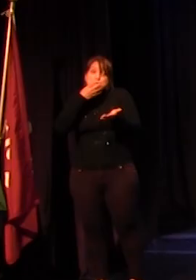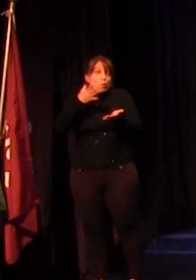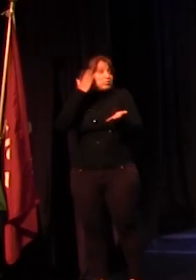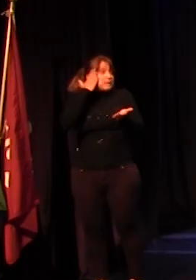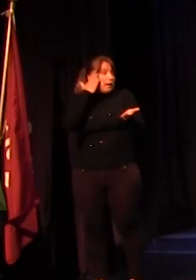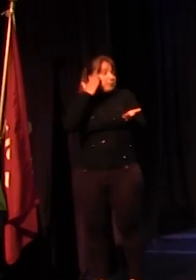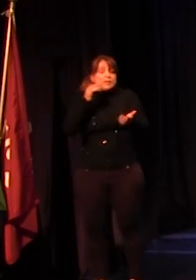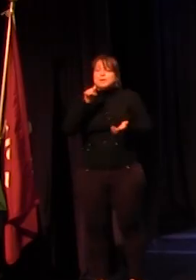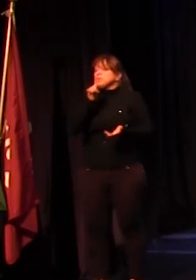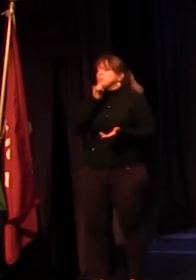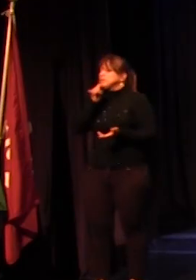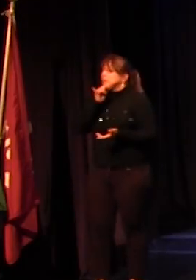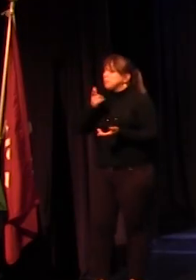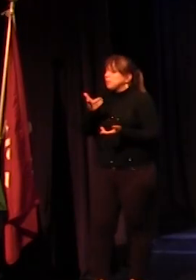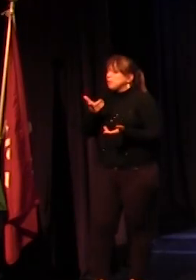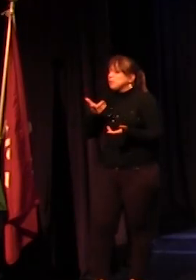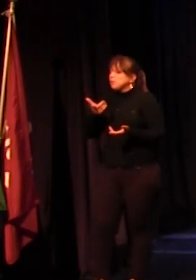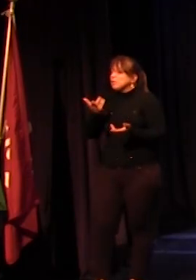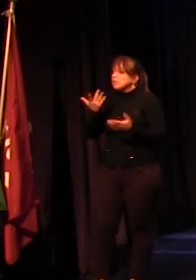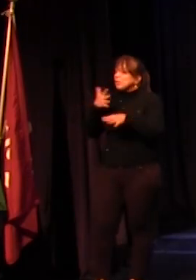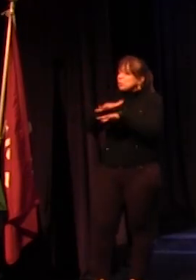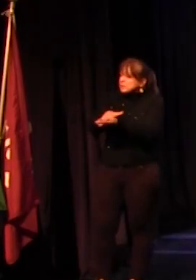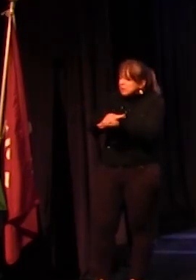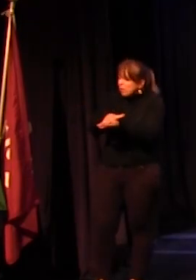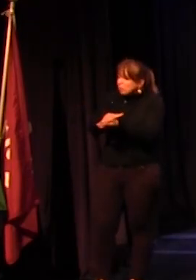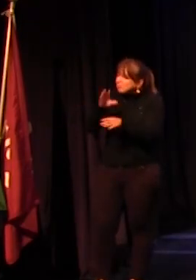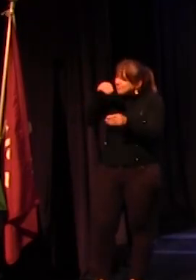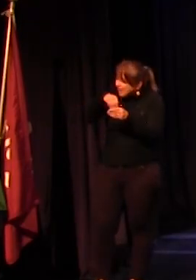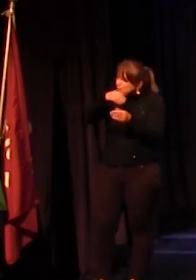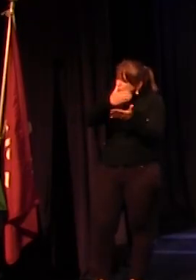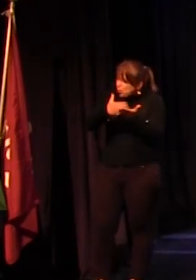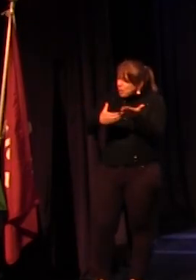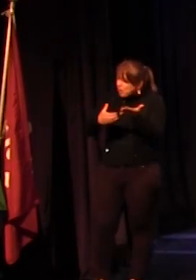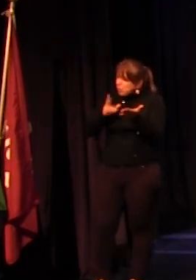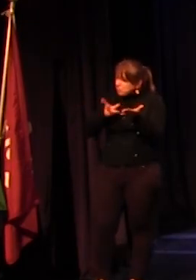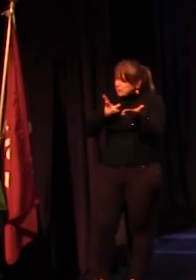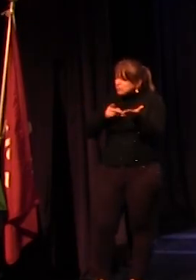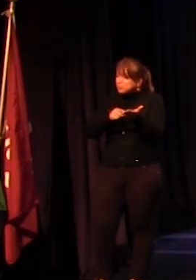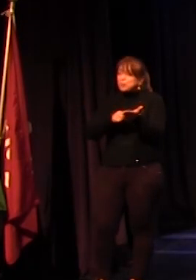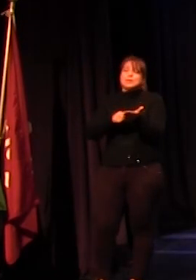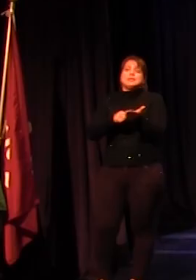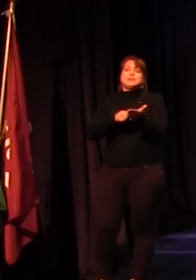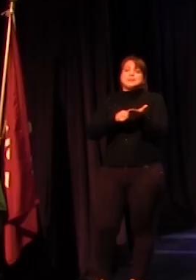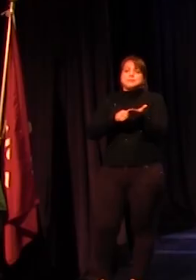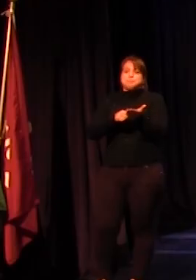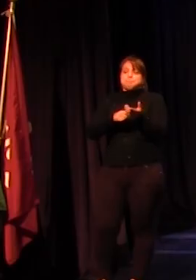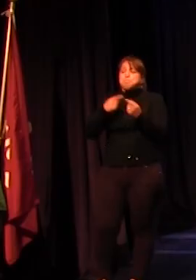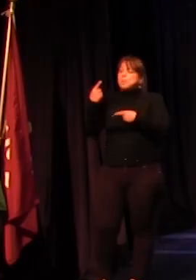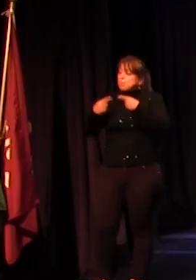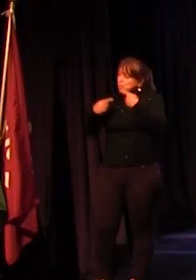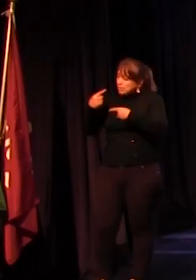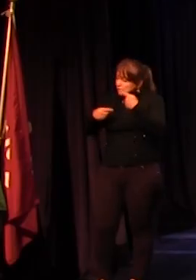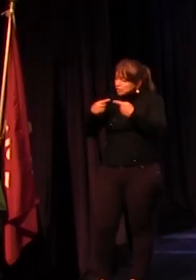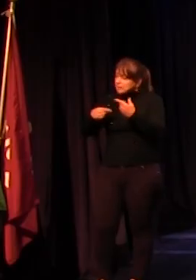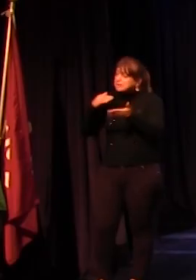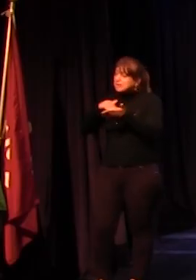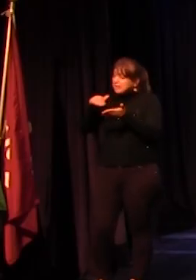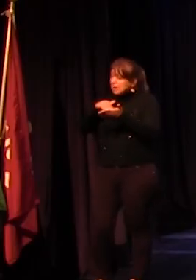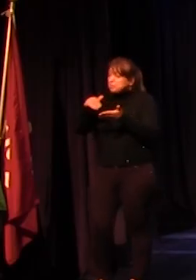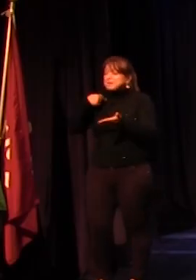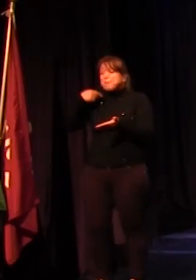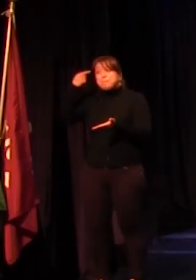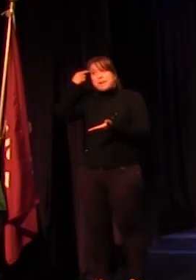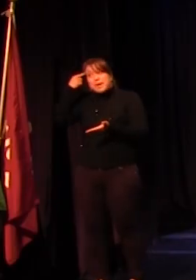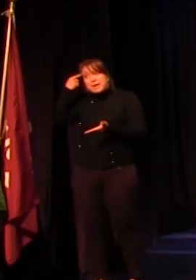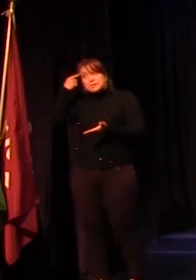gente olha para a questão da inclusão que está dentro do currículo. Né? Então, isso gera uma política do secretário. Ele vai ter que pensar